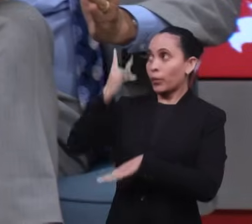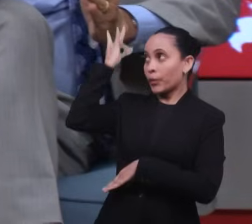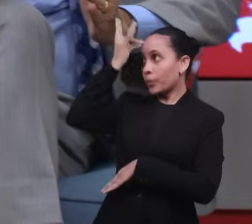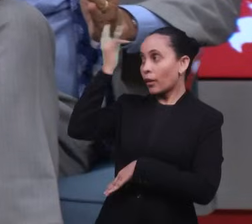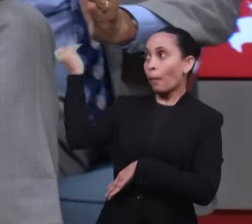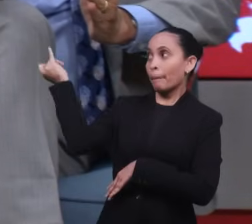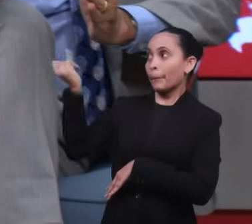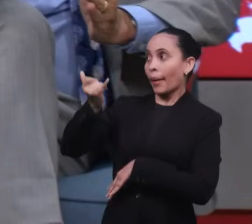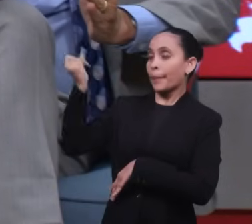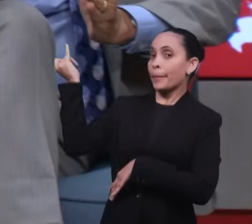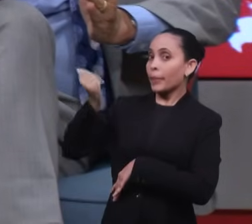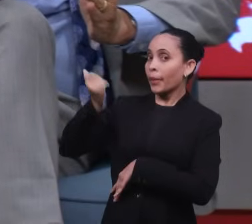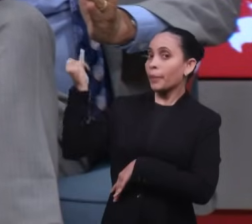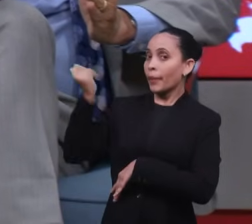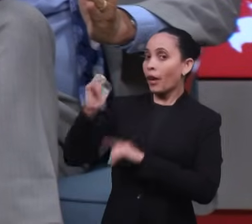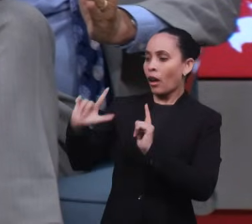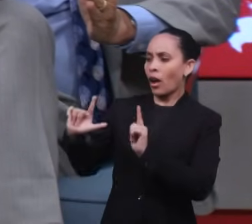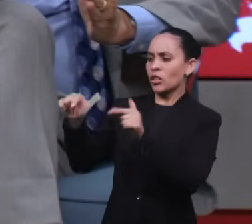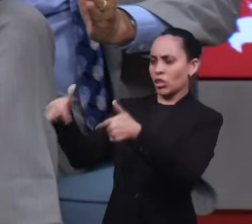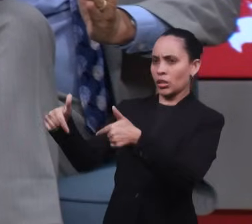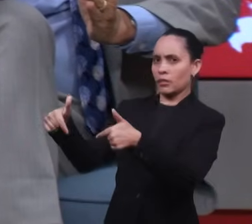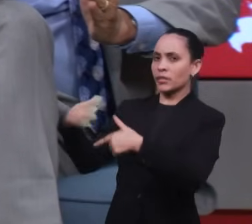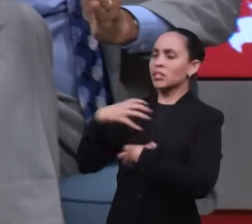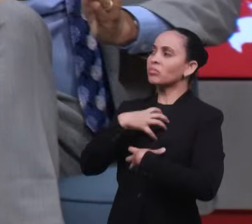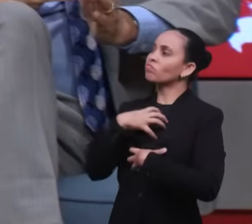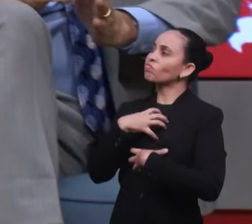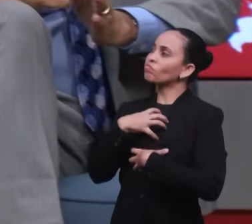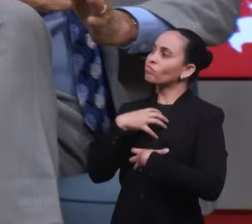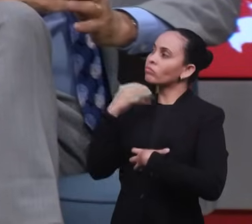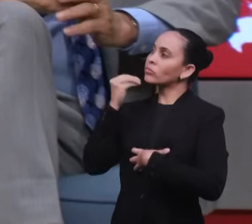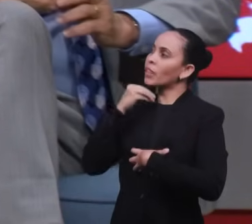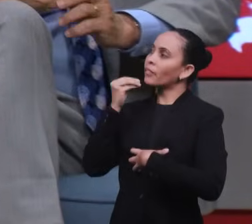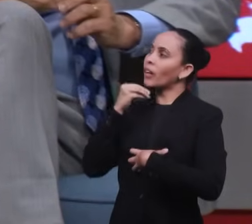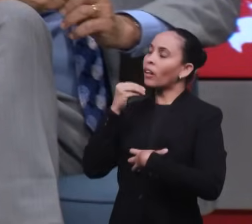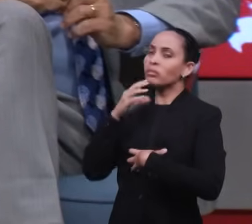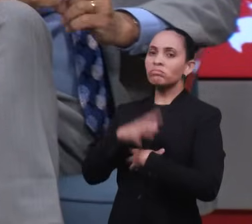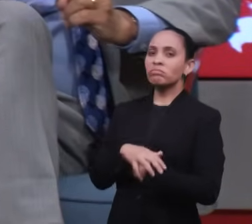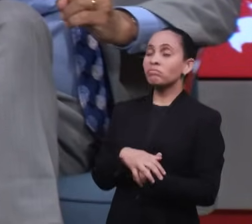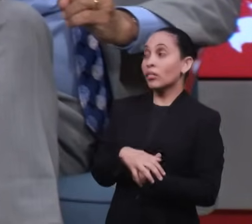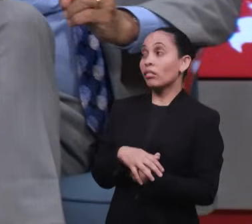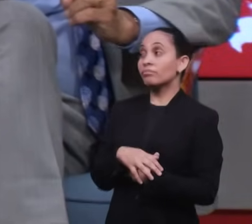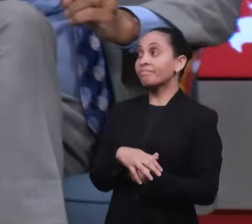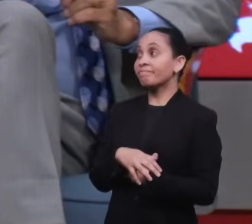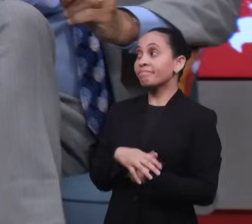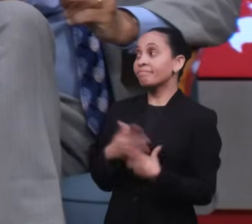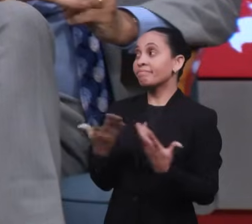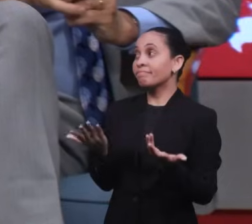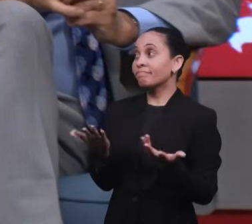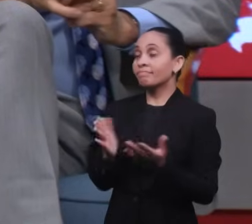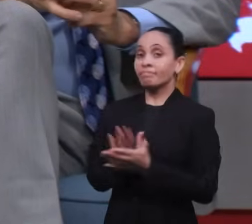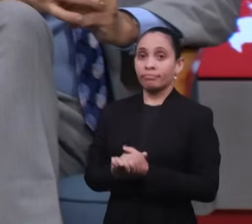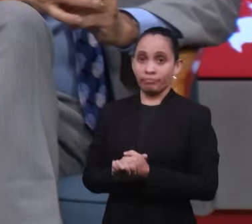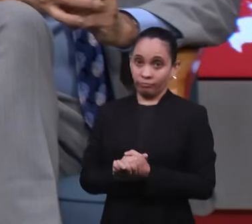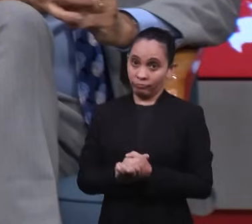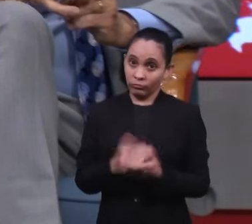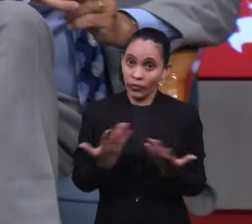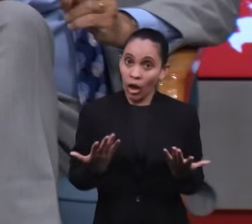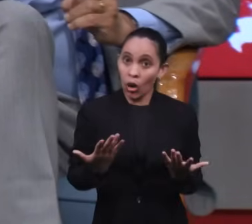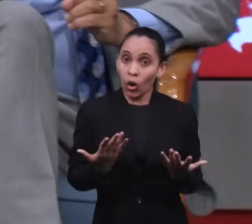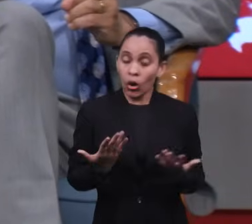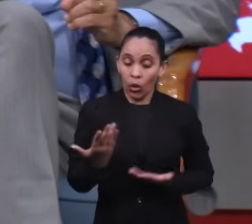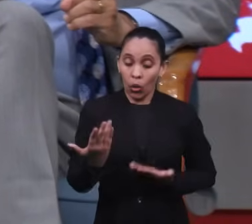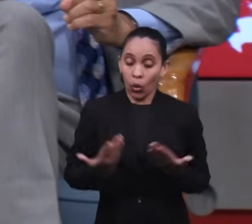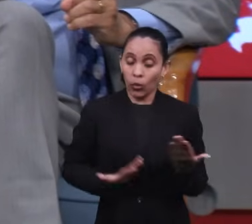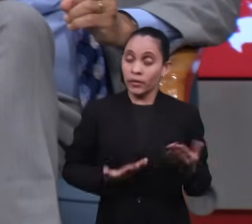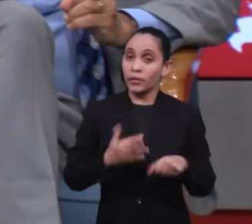valoriza aquilo que o Espírito Santo está falando, operando no corpo. Fraco é aquele crente que você tem